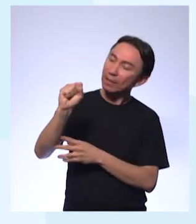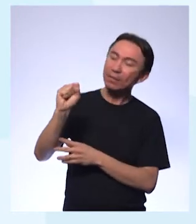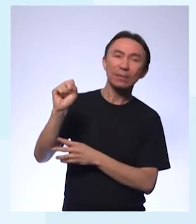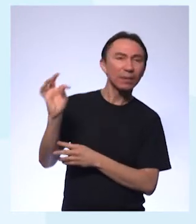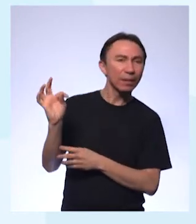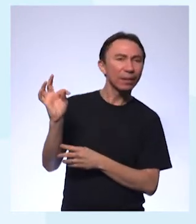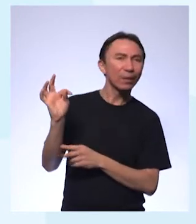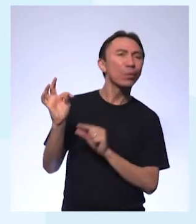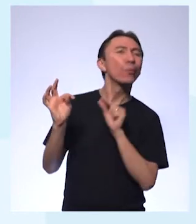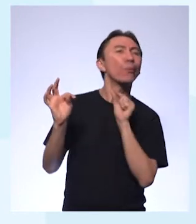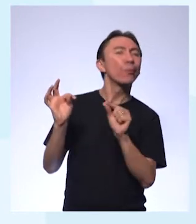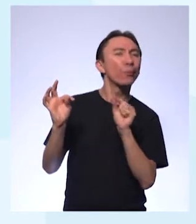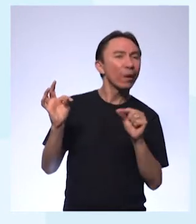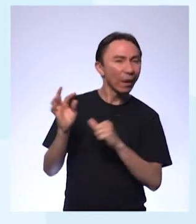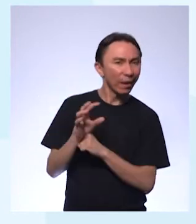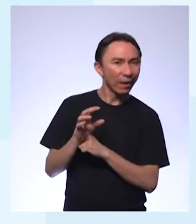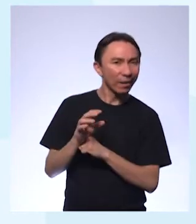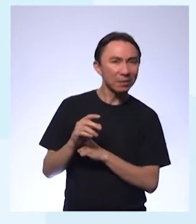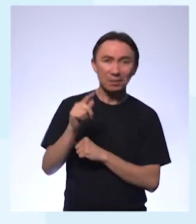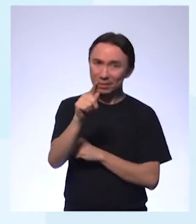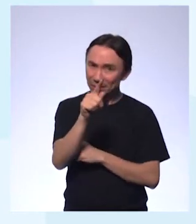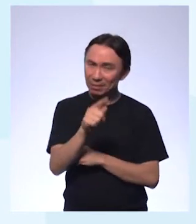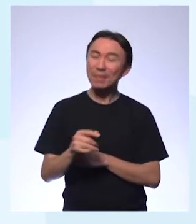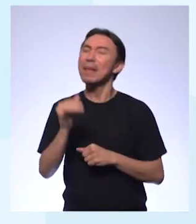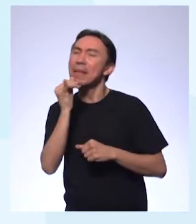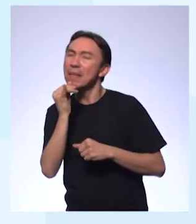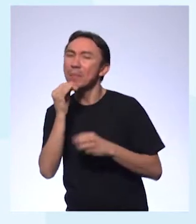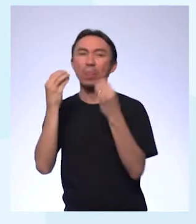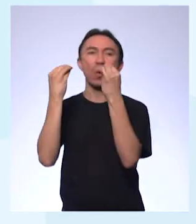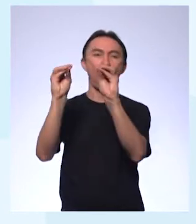transmissíveis. E para você citar pelo menos um exemplo, tá bom?